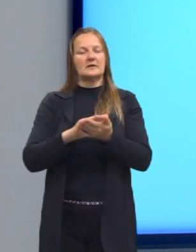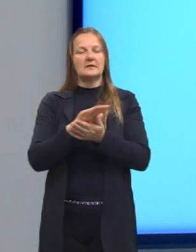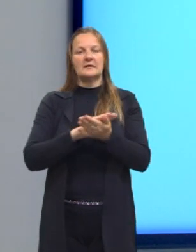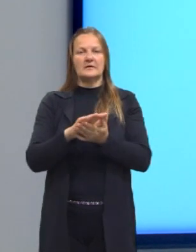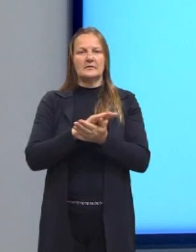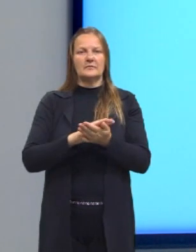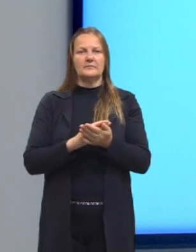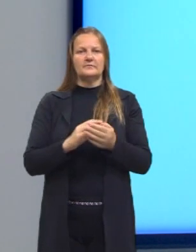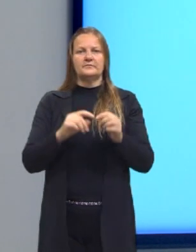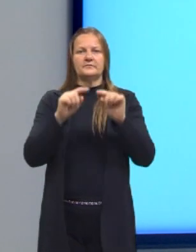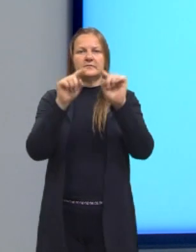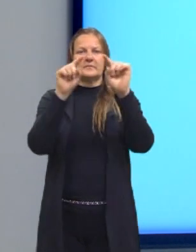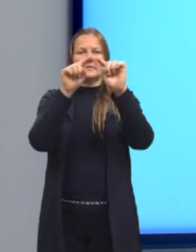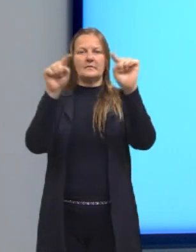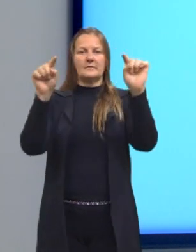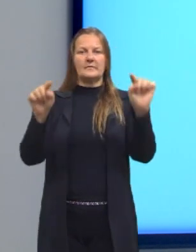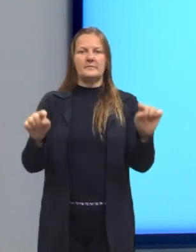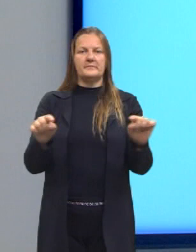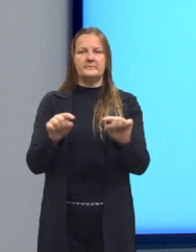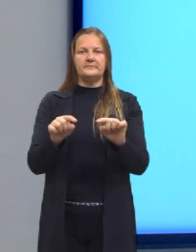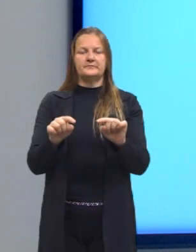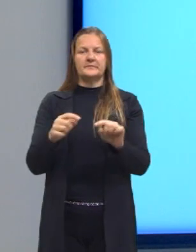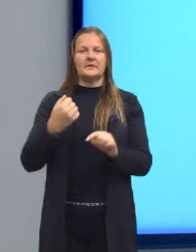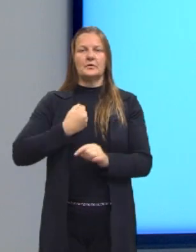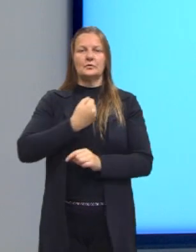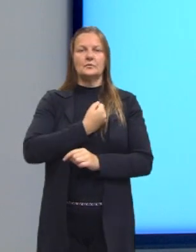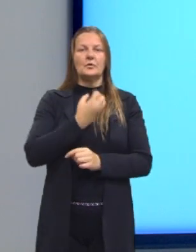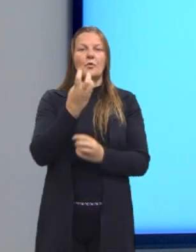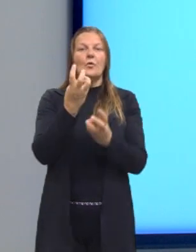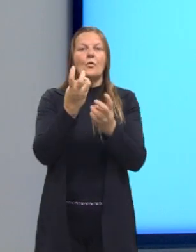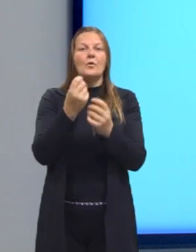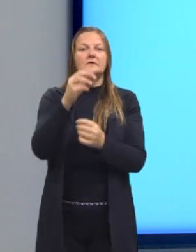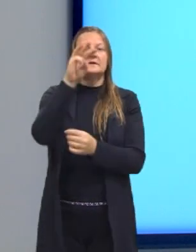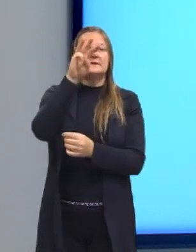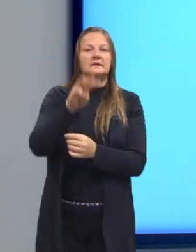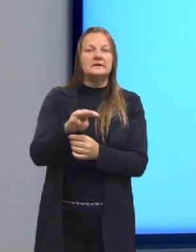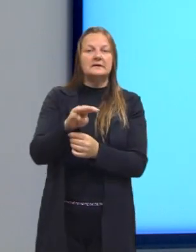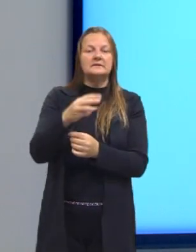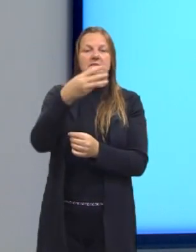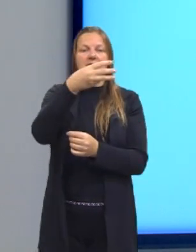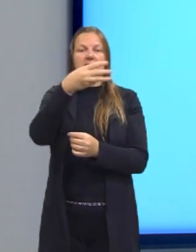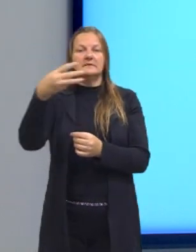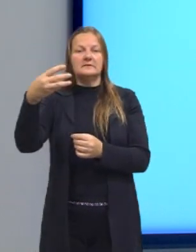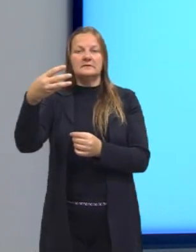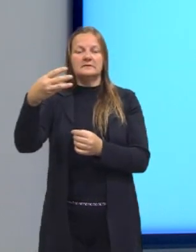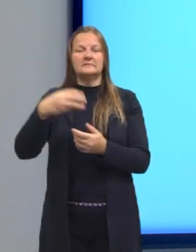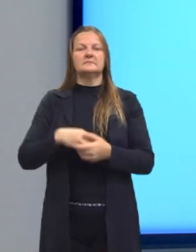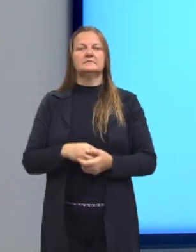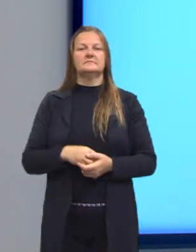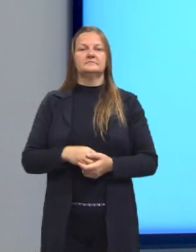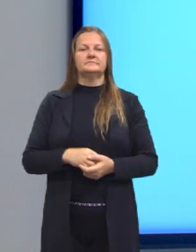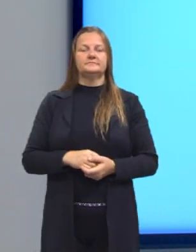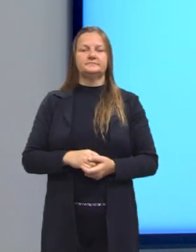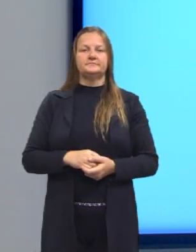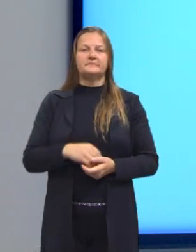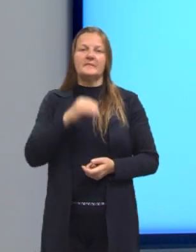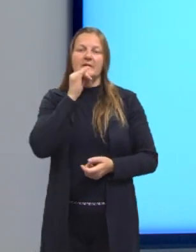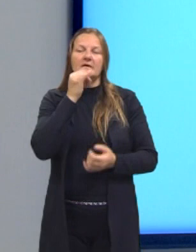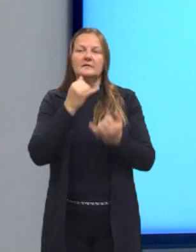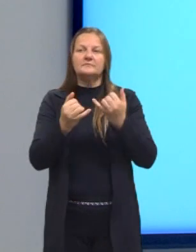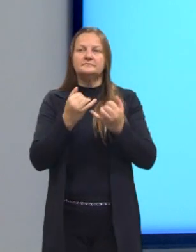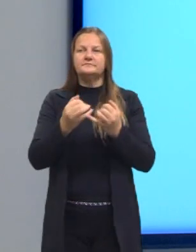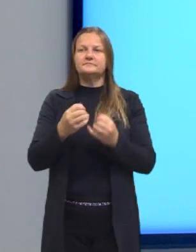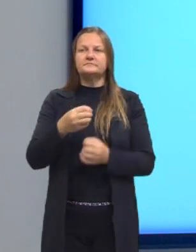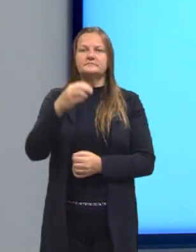a matriz quadrada então o número de colunas é igual ao número de linhas então nós teríamos né